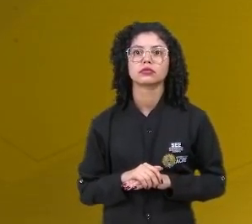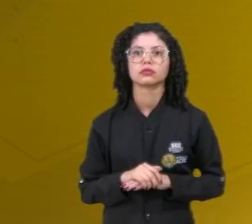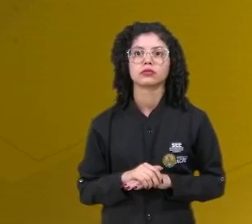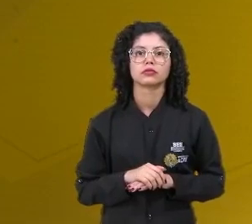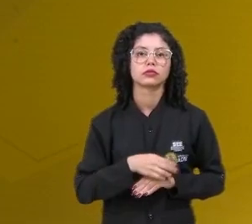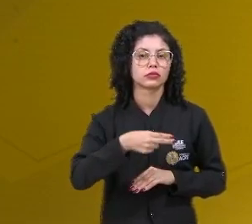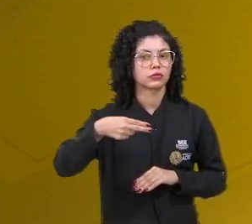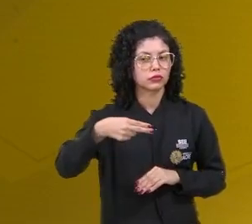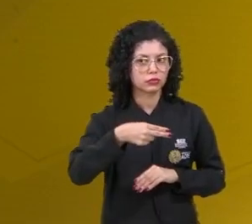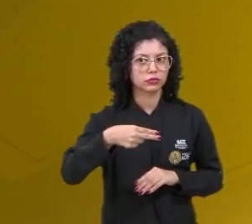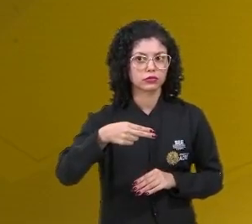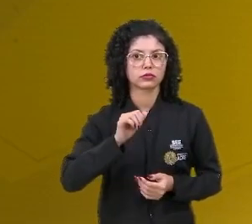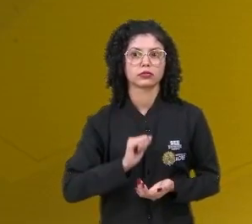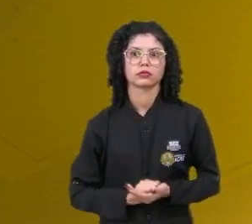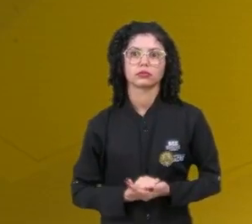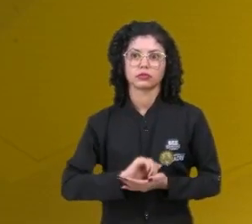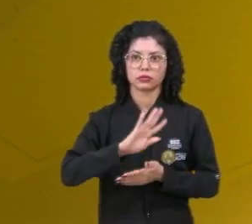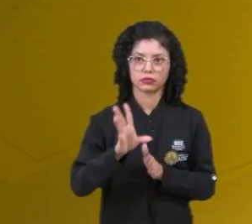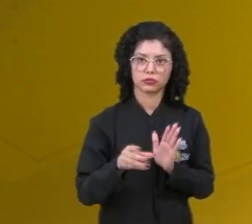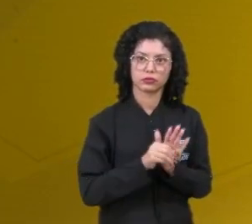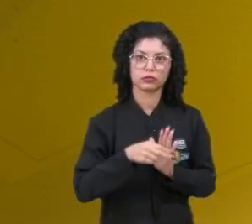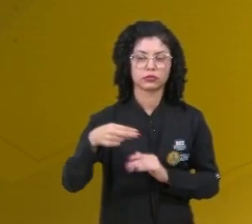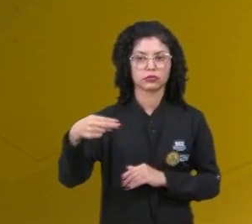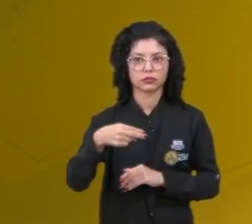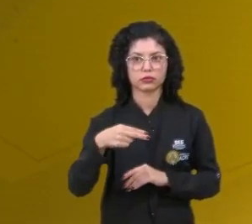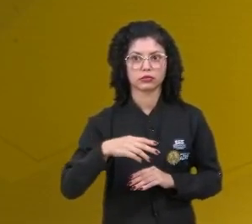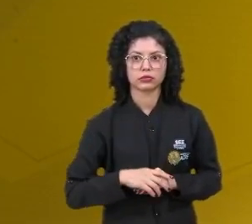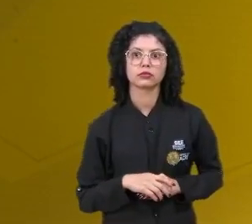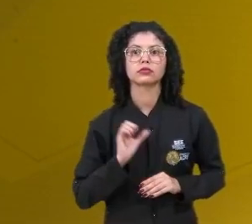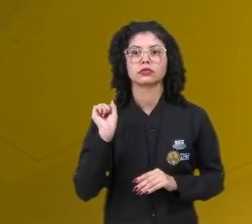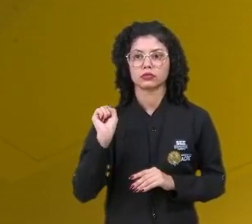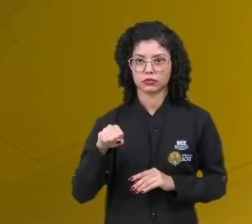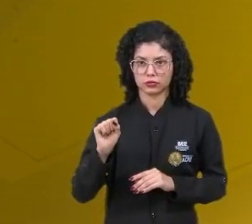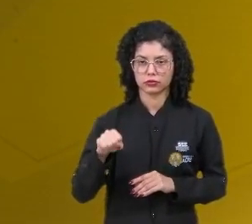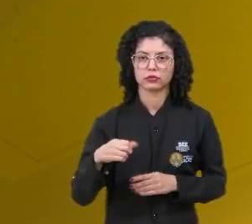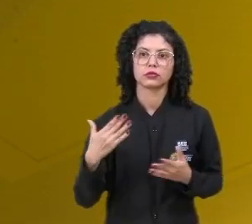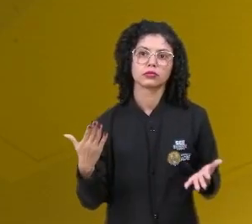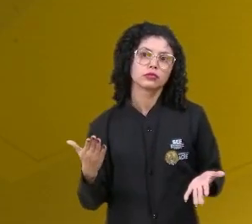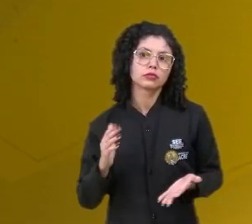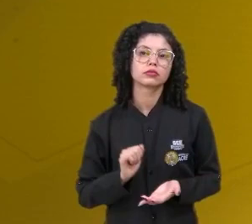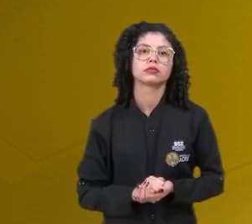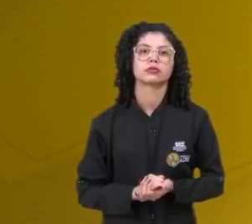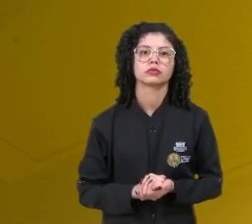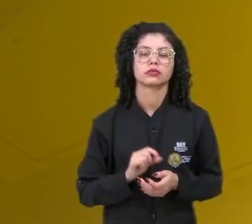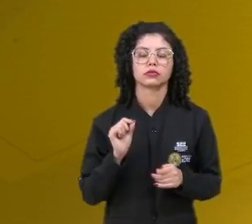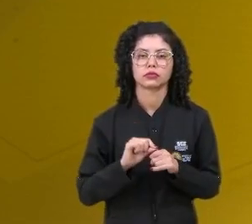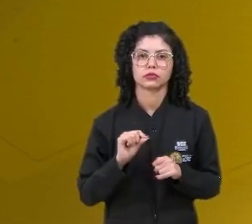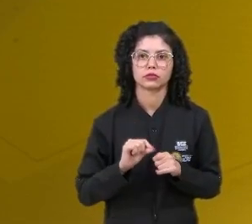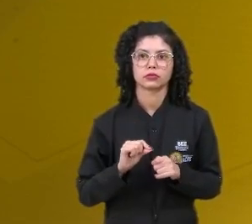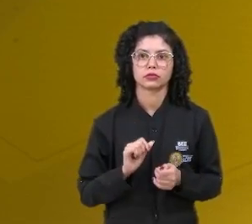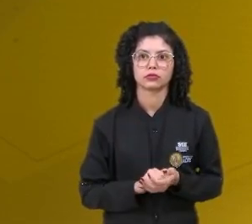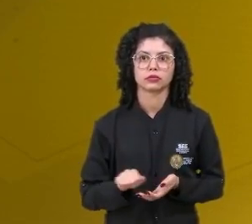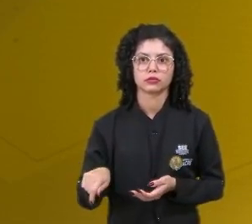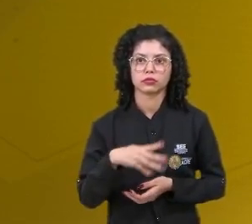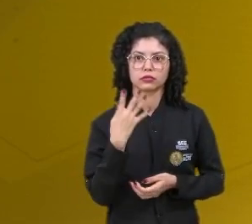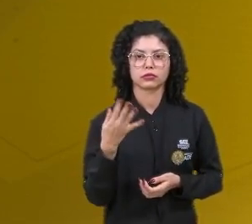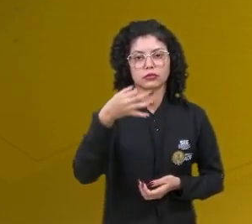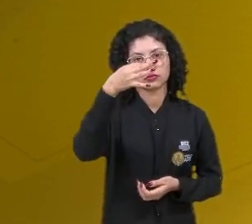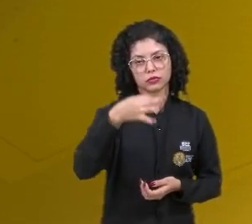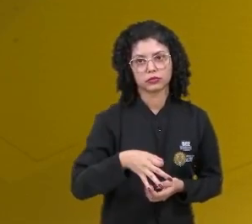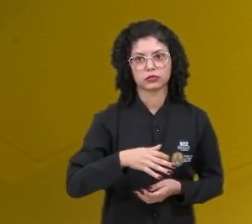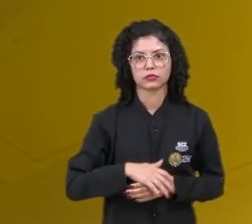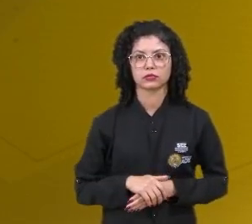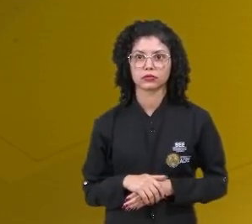ligação dupla. No momento que eu acrescento uma ligação dupla, aí sim o carbono ele vai fazer a quantidade exata